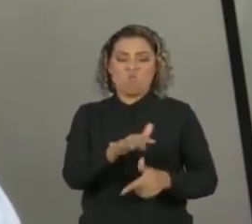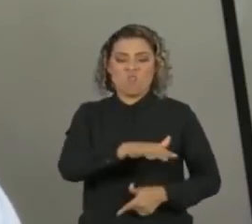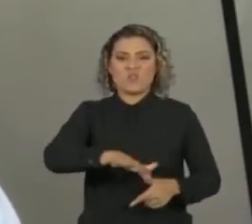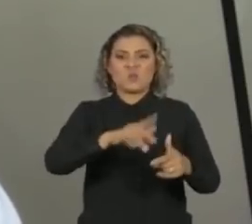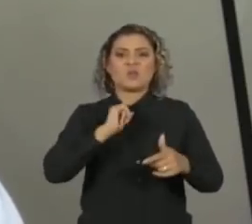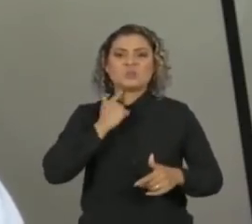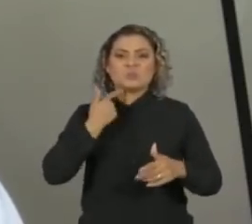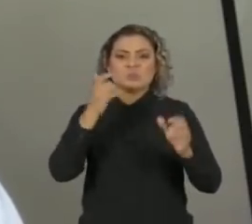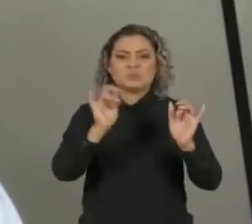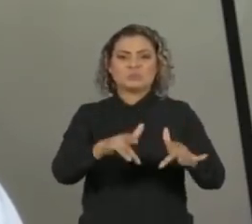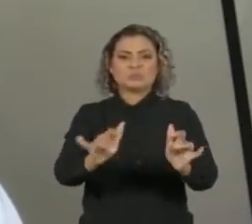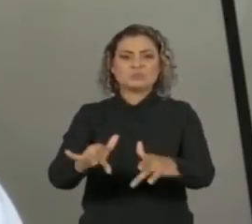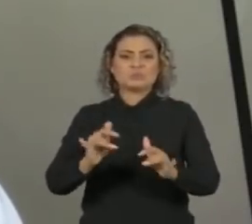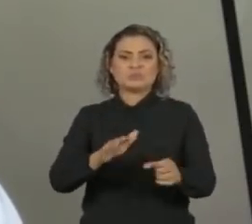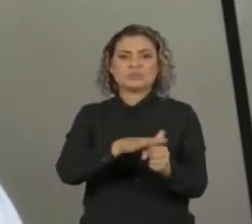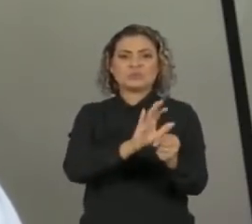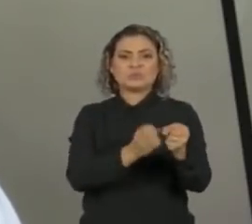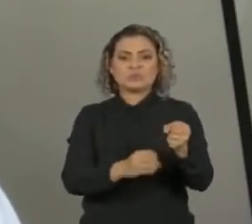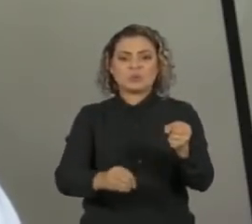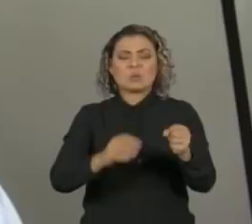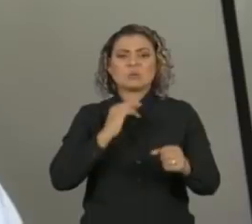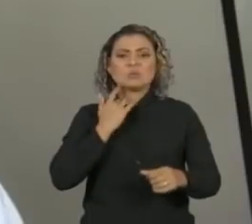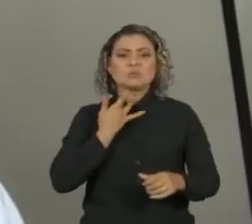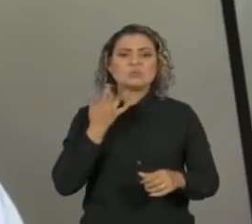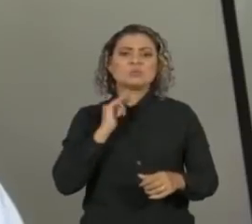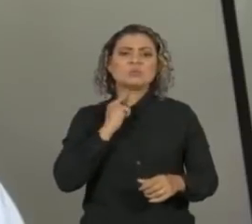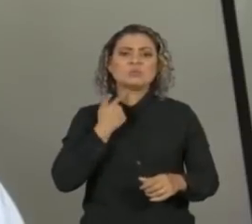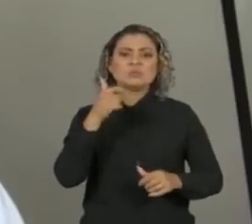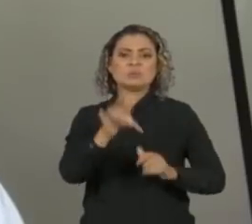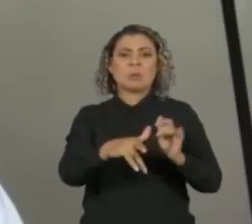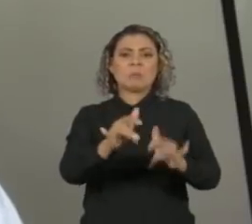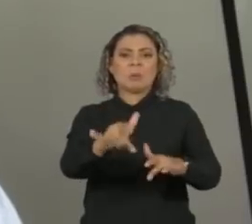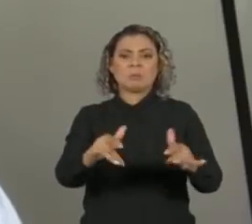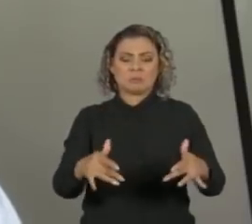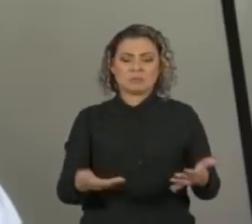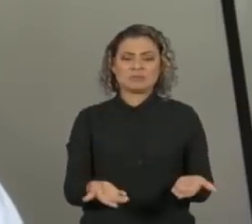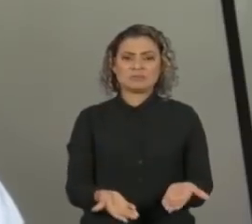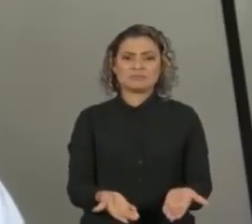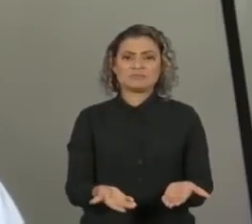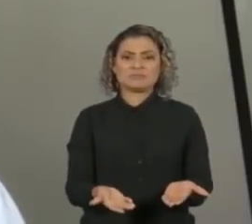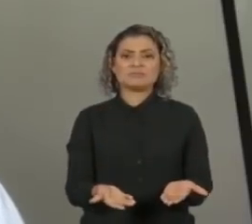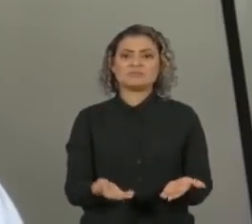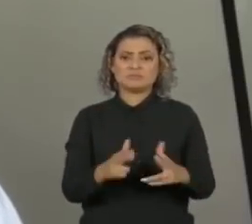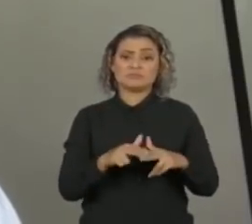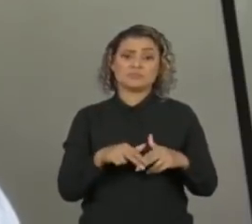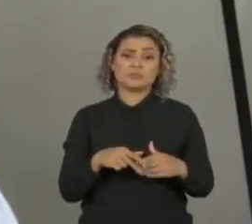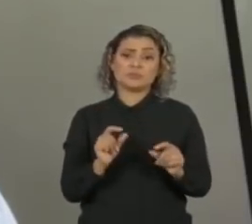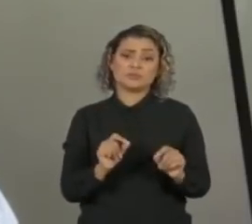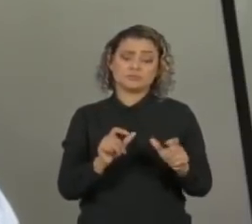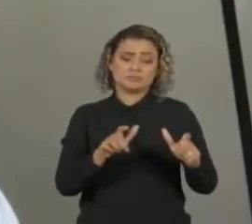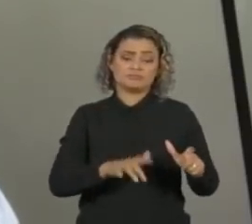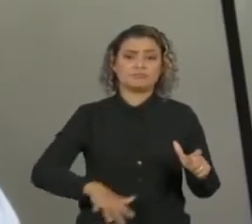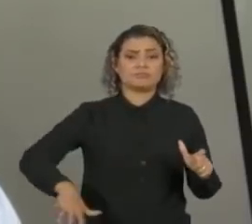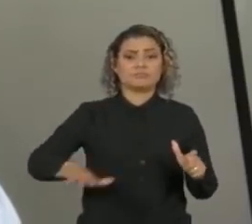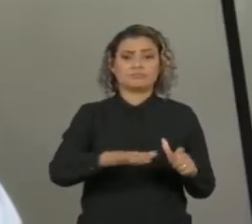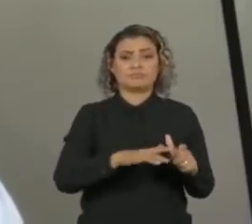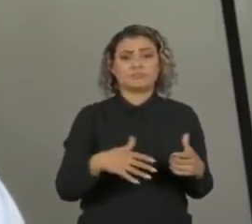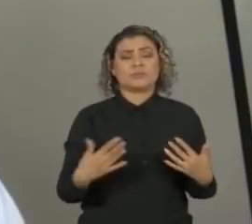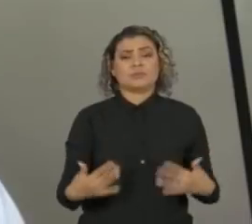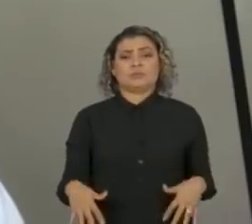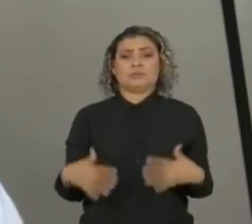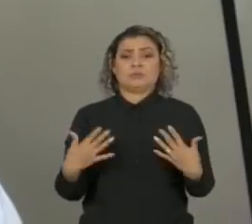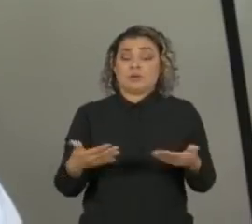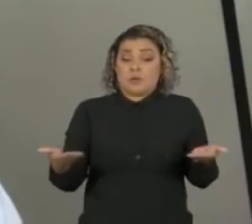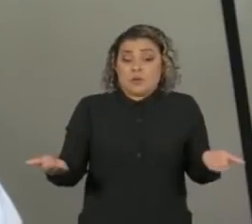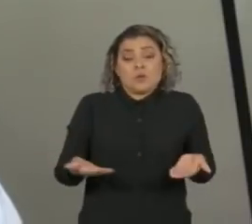de esgoto, né? Ou seja, são os rios urbanos, que são canais de esgoto a céu aberto, que tentam ocupar o seu leito maior, que